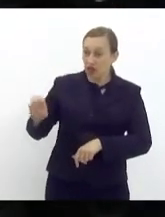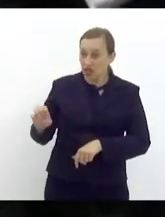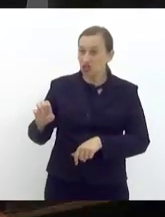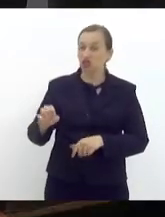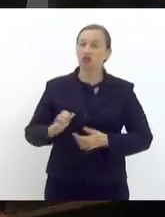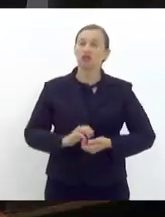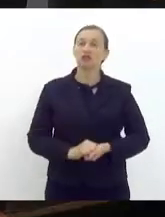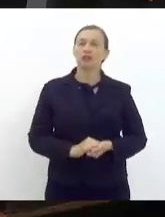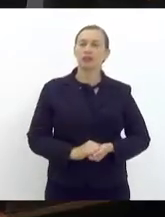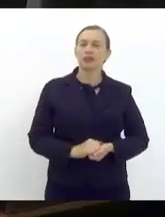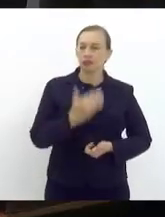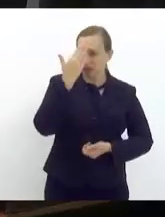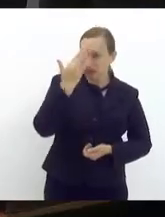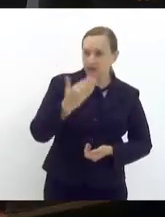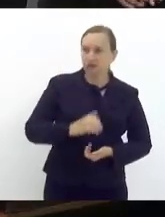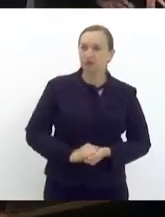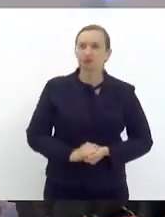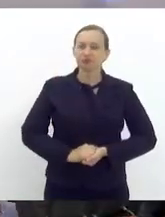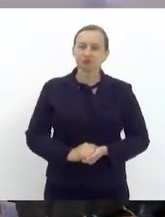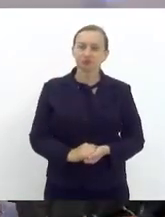Muito obrigado.